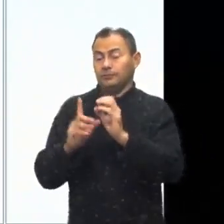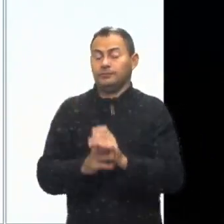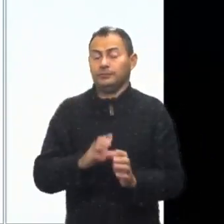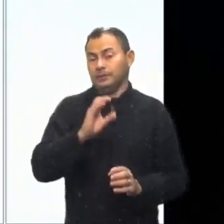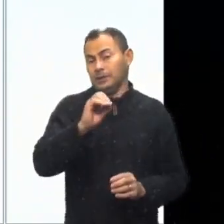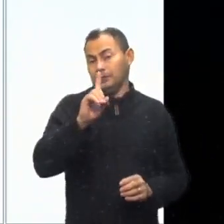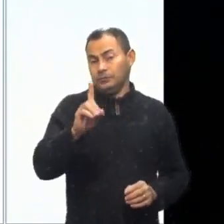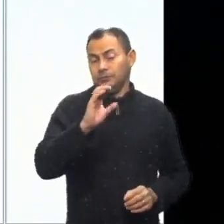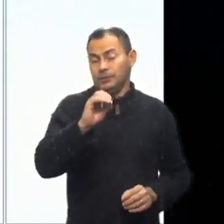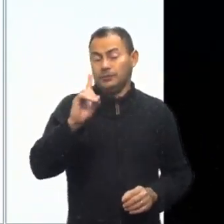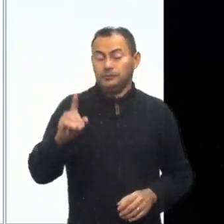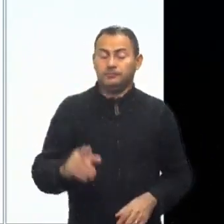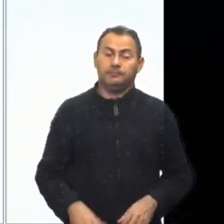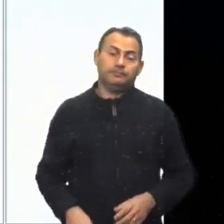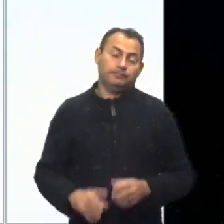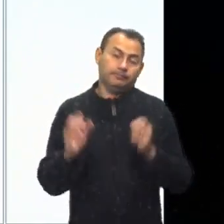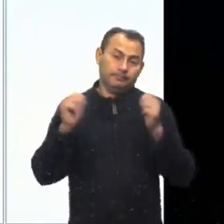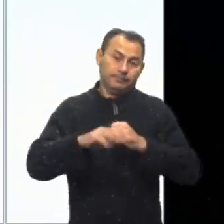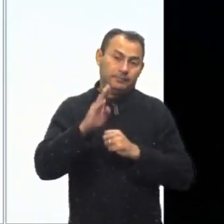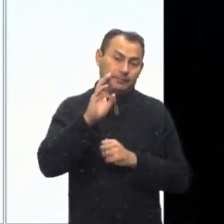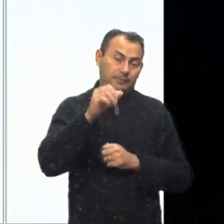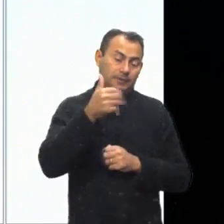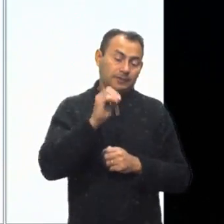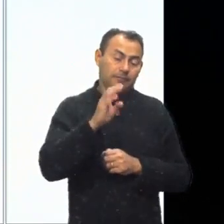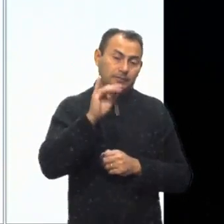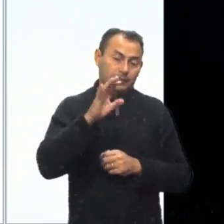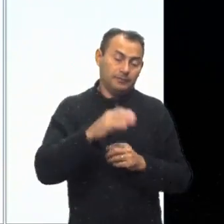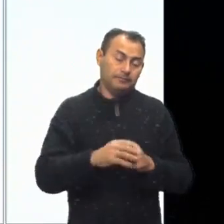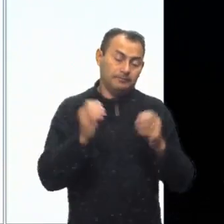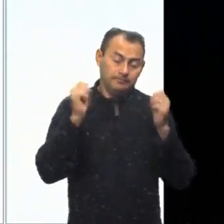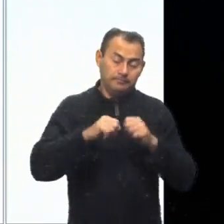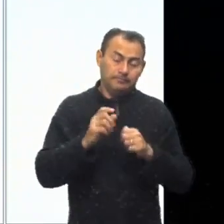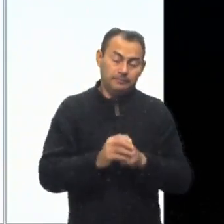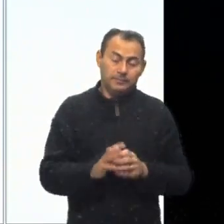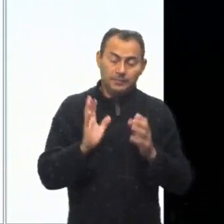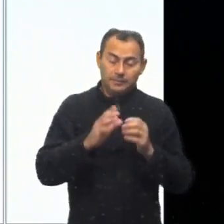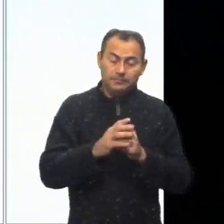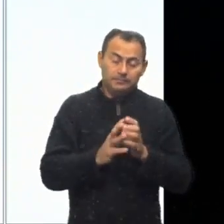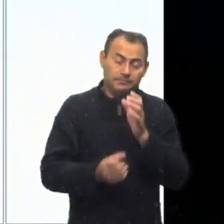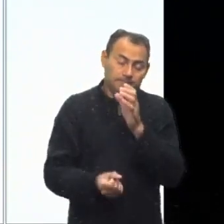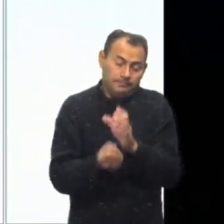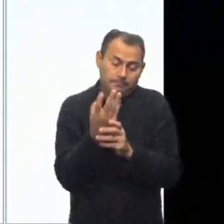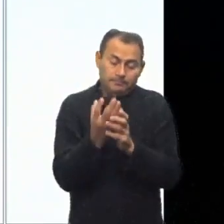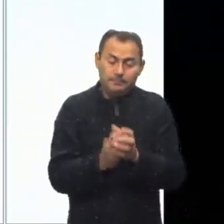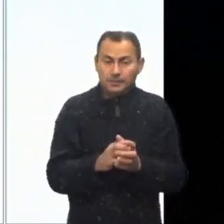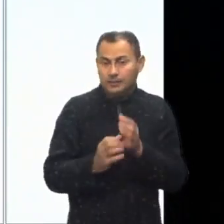4 bits já é suficiente para a gente analisar o código. Então, ele criou